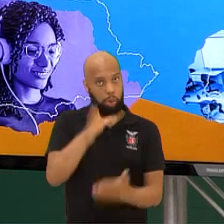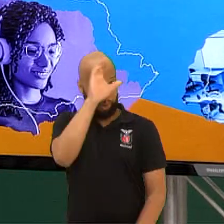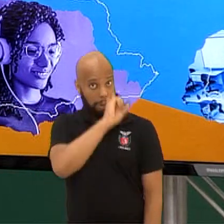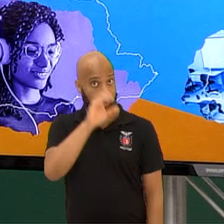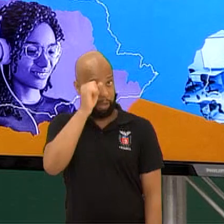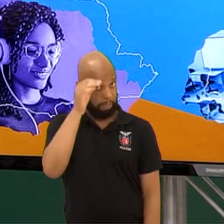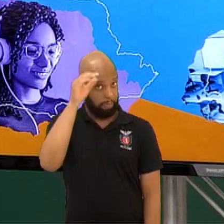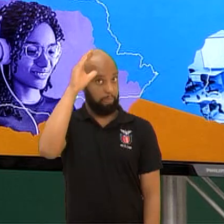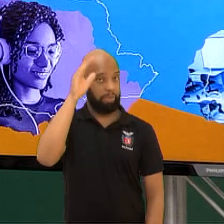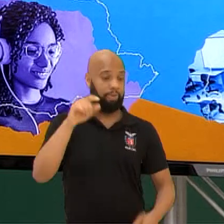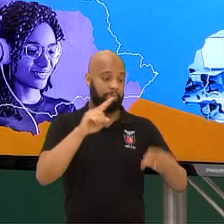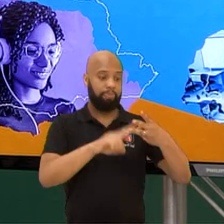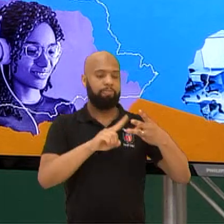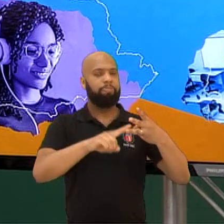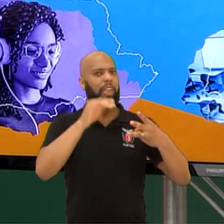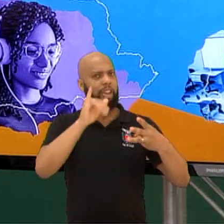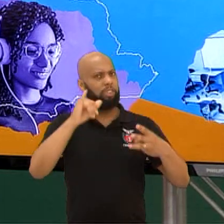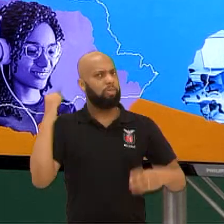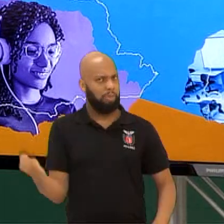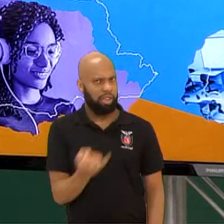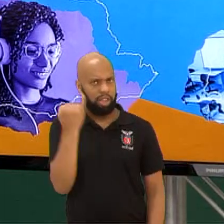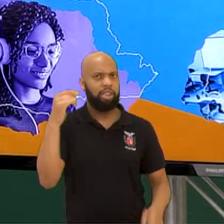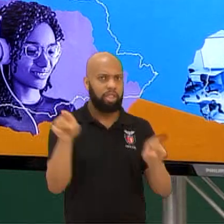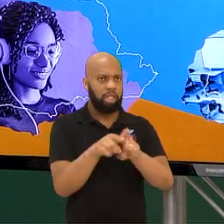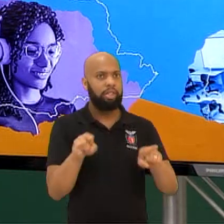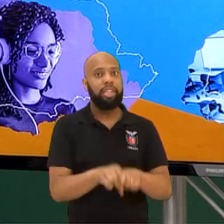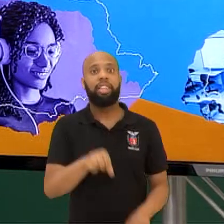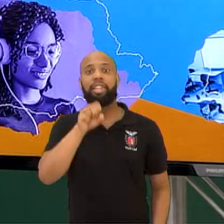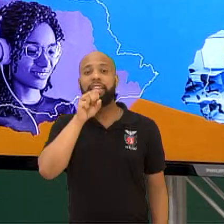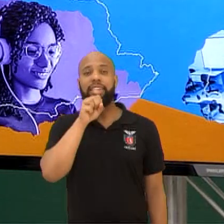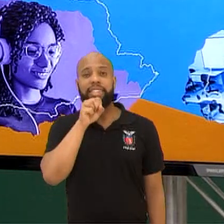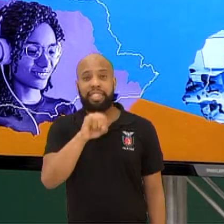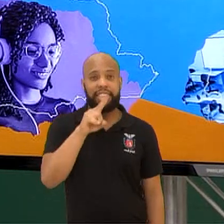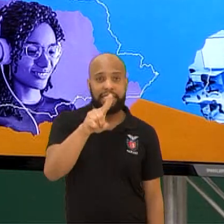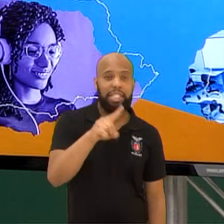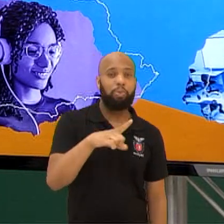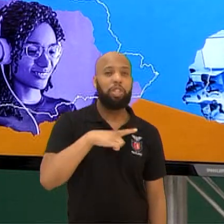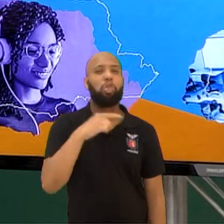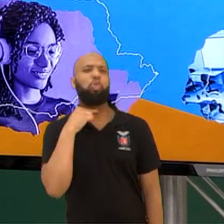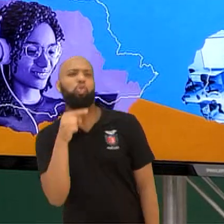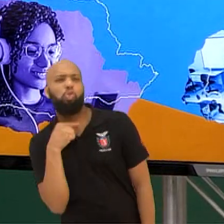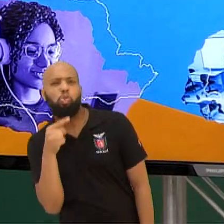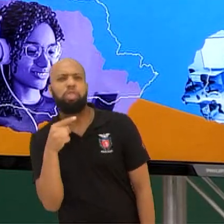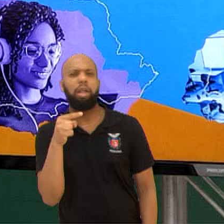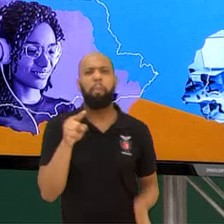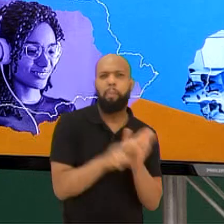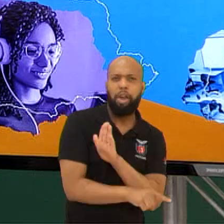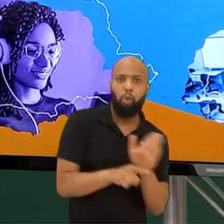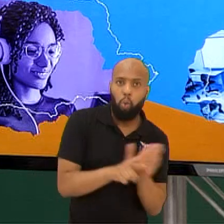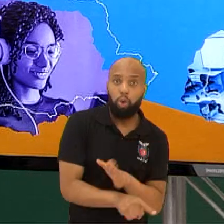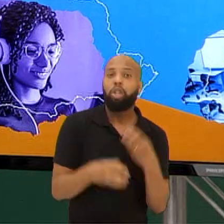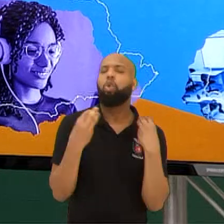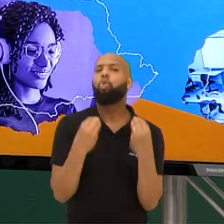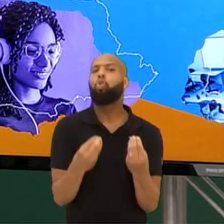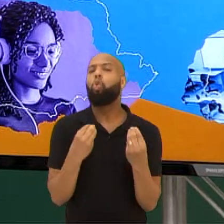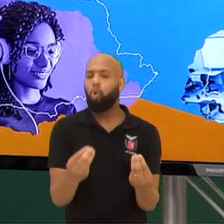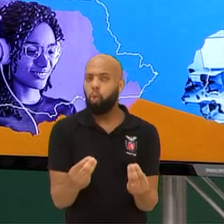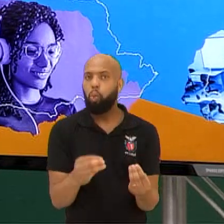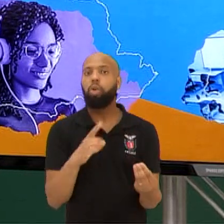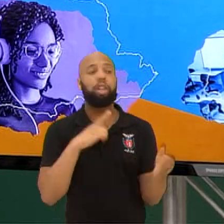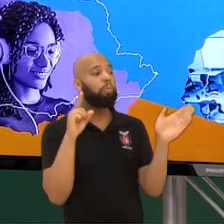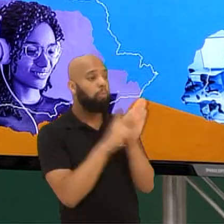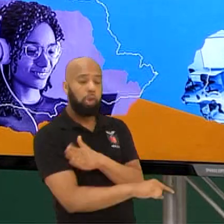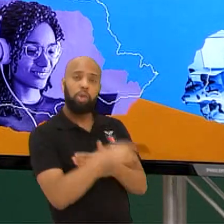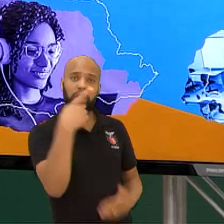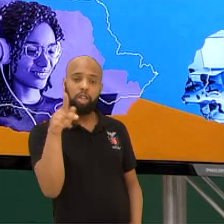terceiro recado, não menos importante, é que caso você tenha alguma dúvida, né, entre em contato com o seu professor para que